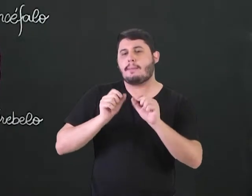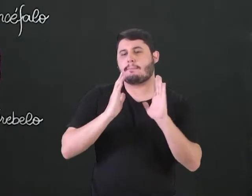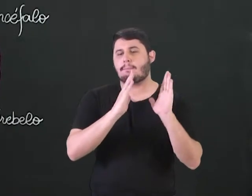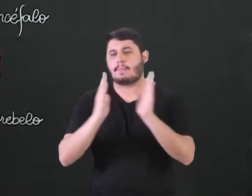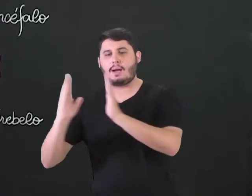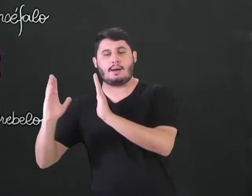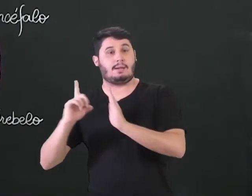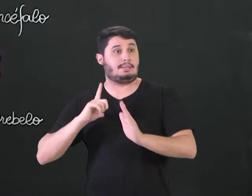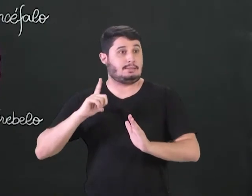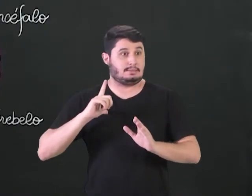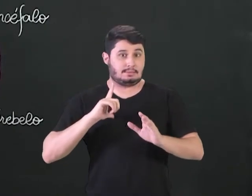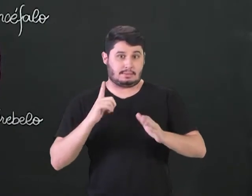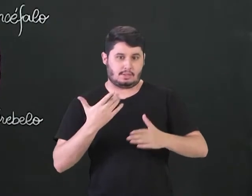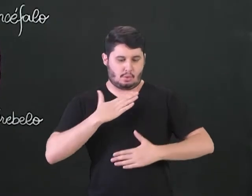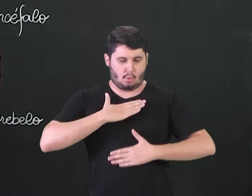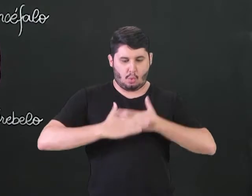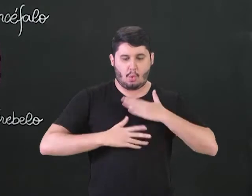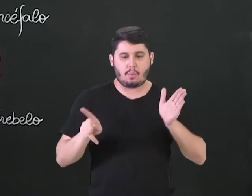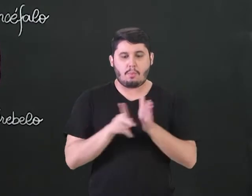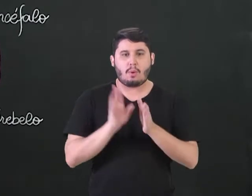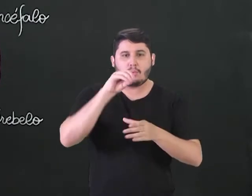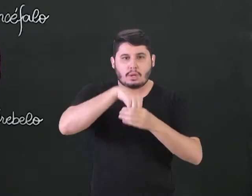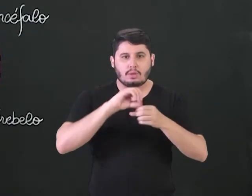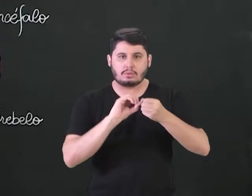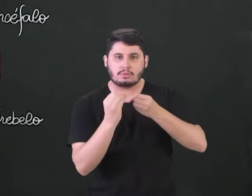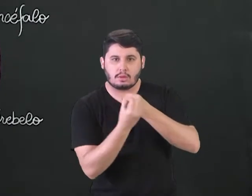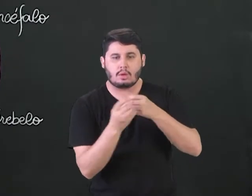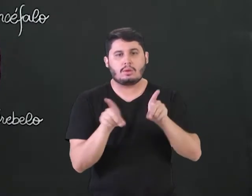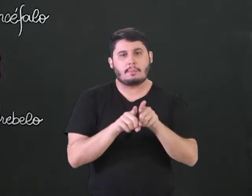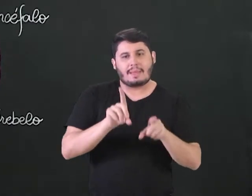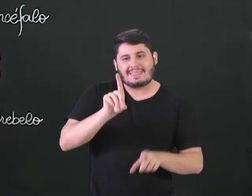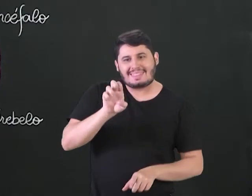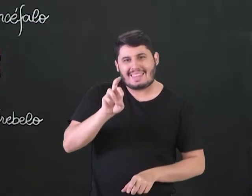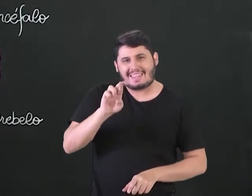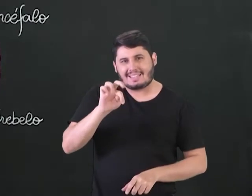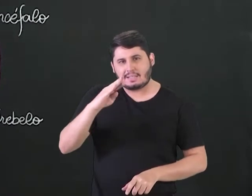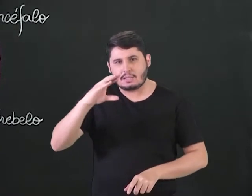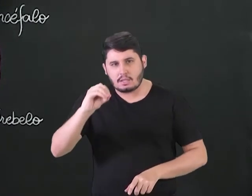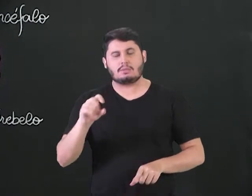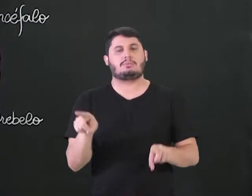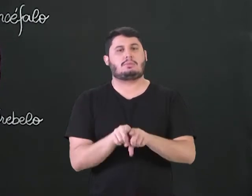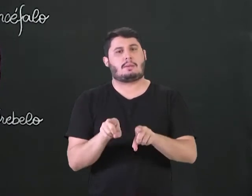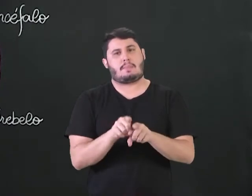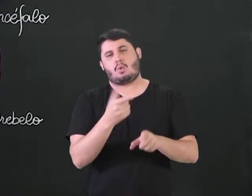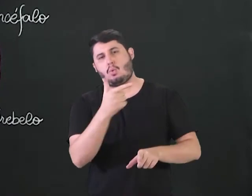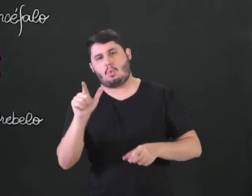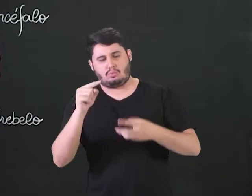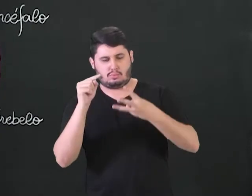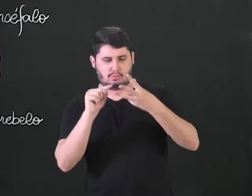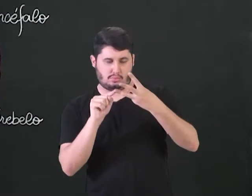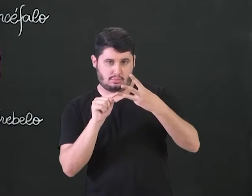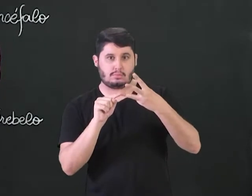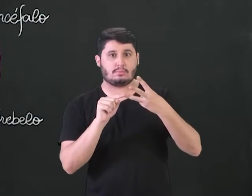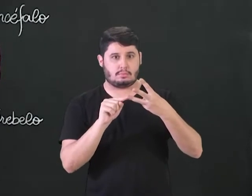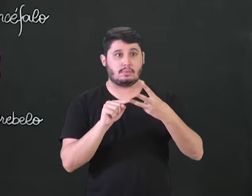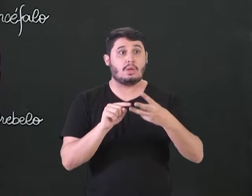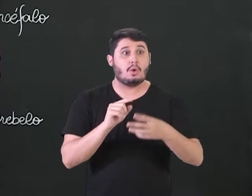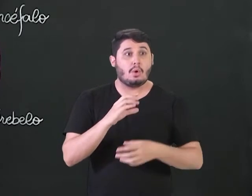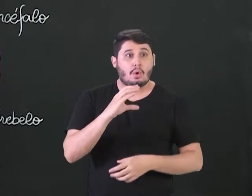os dendritos e o axônio. O corpo celular é esse centro aqui, ó. É onde fica o núcleo da